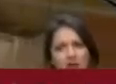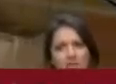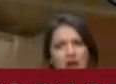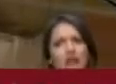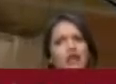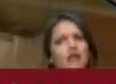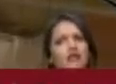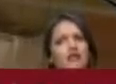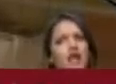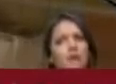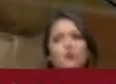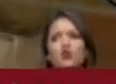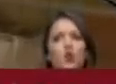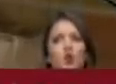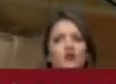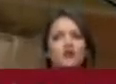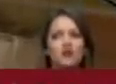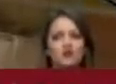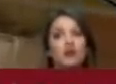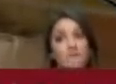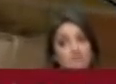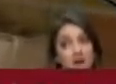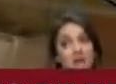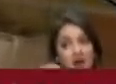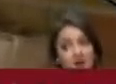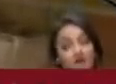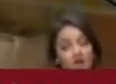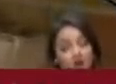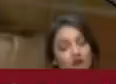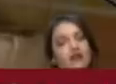ter julgado dessa forma, apesar do pensamento dele ter sido,